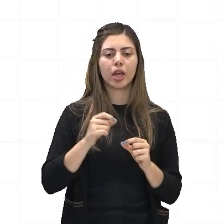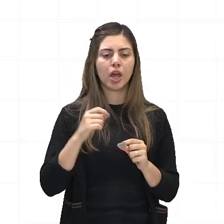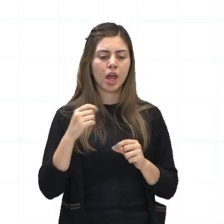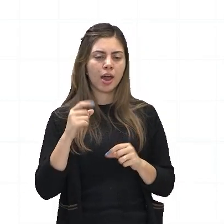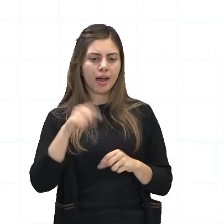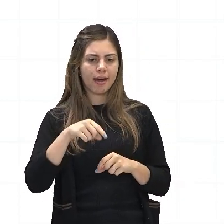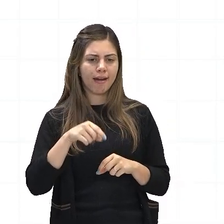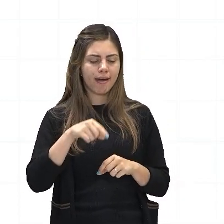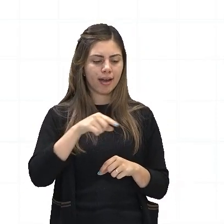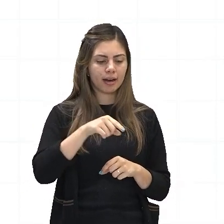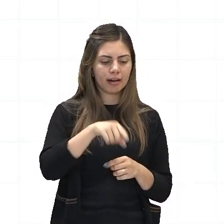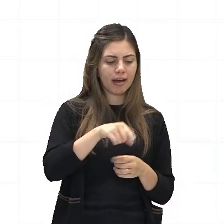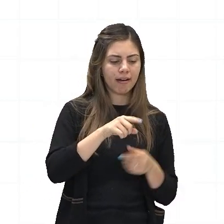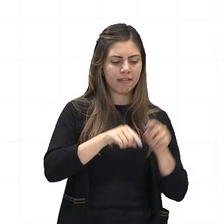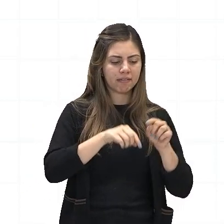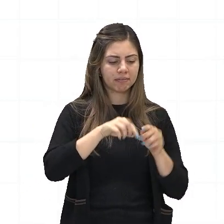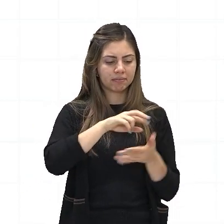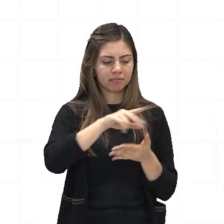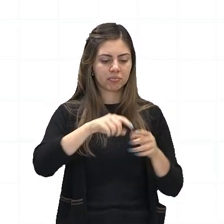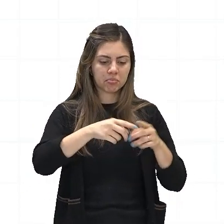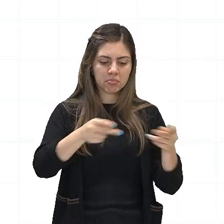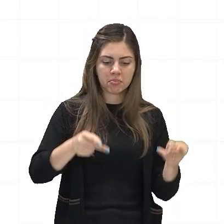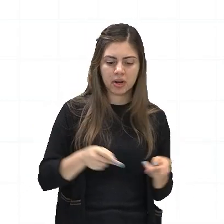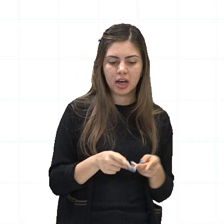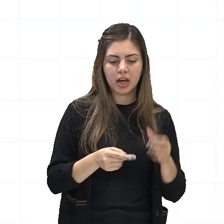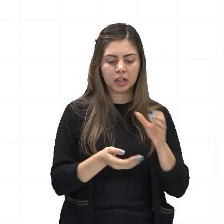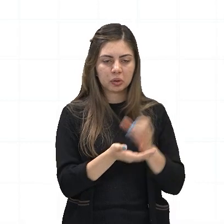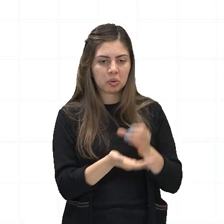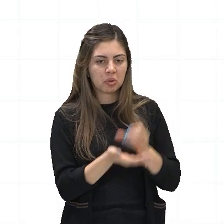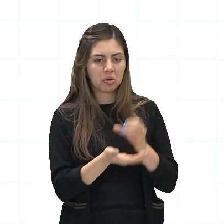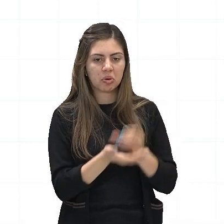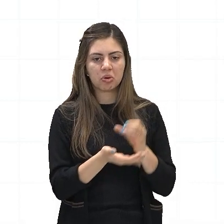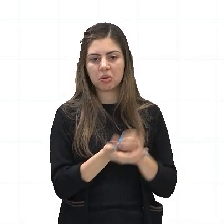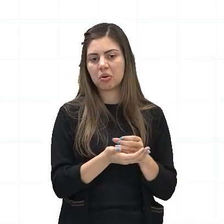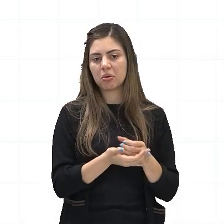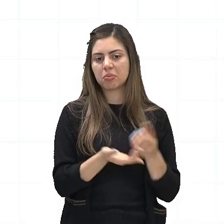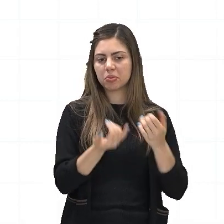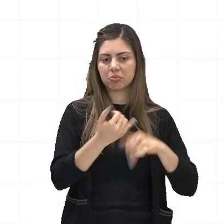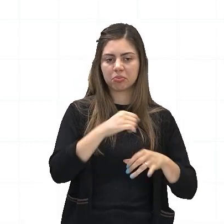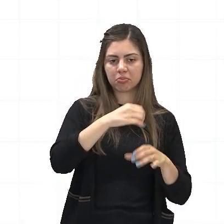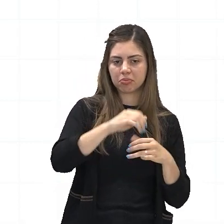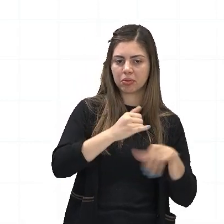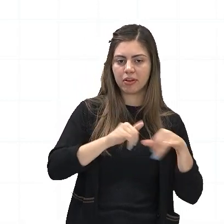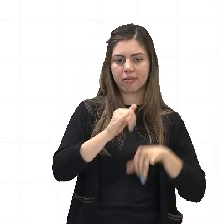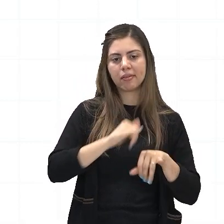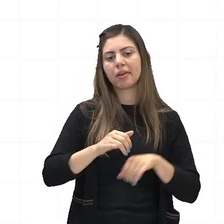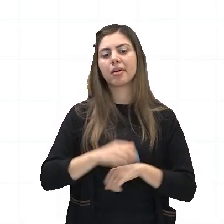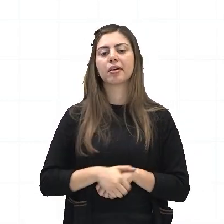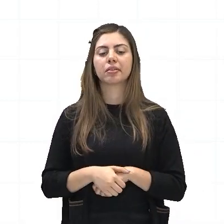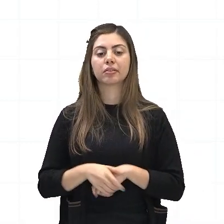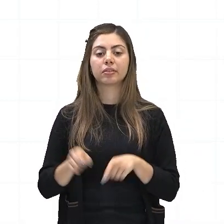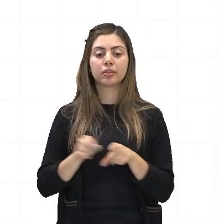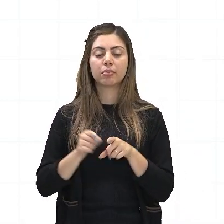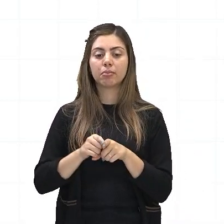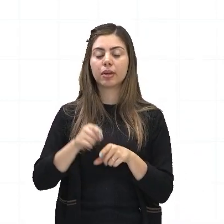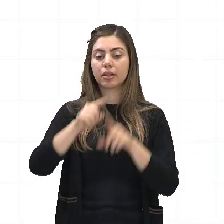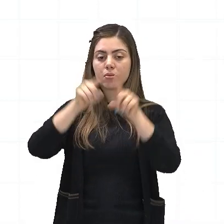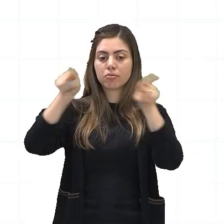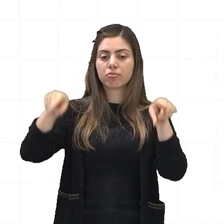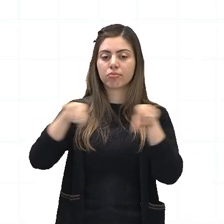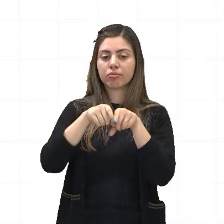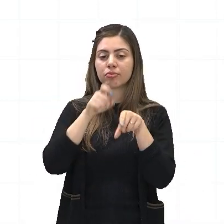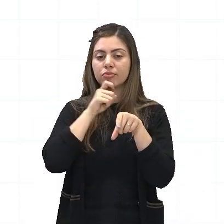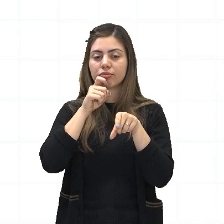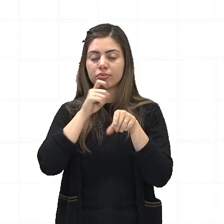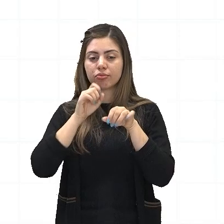e a esponja ali que você não consome 1.500 watts. Forno de micro-ondas 1.400 e o ar-condicionado 1.000, né? E como nós falamos,